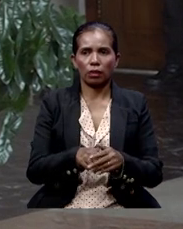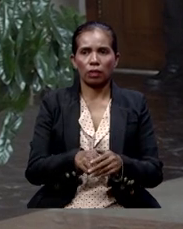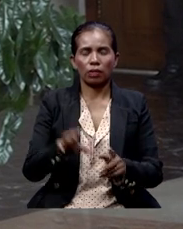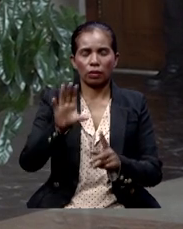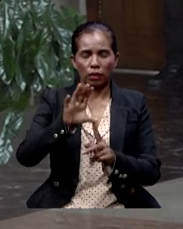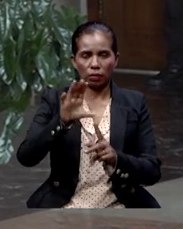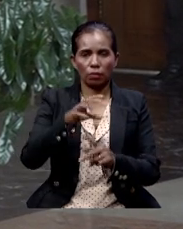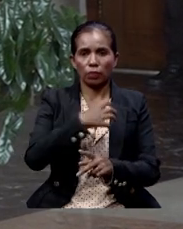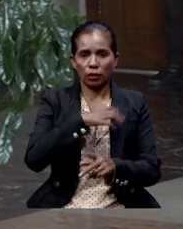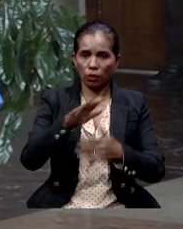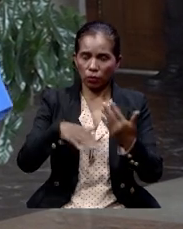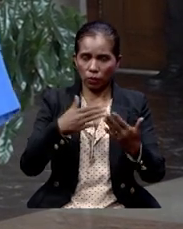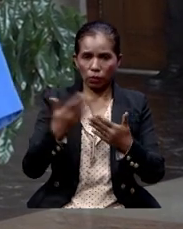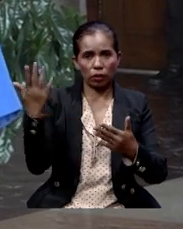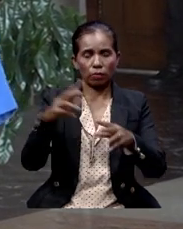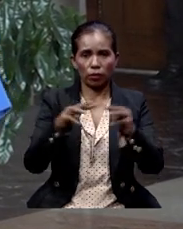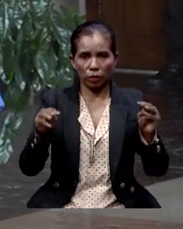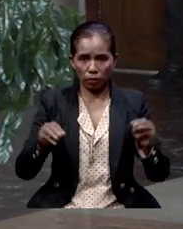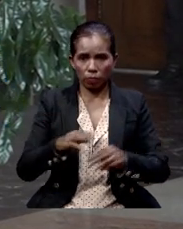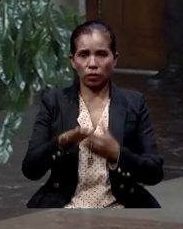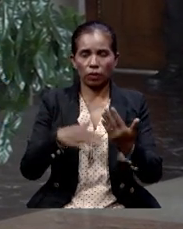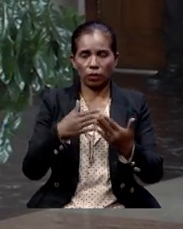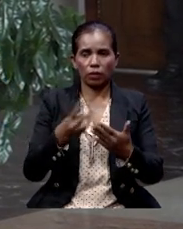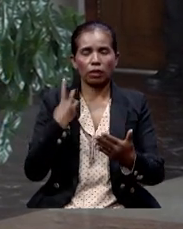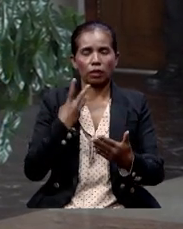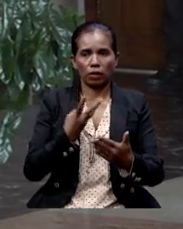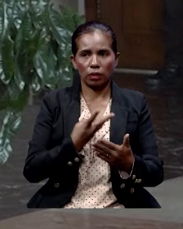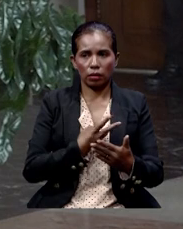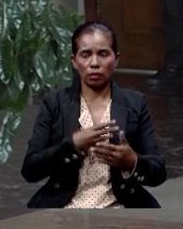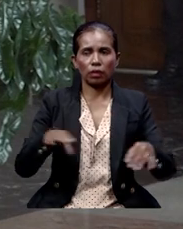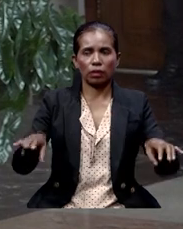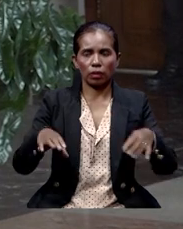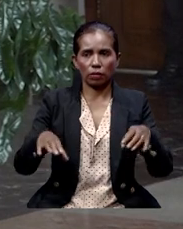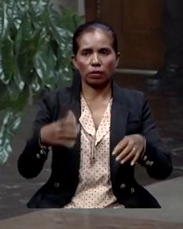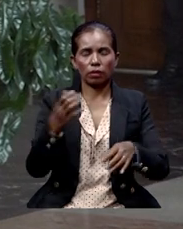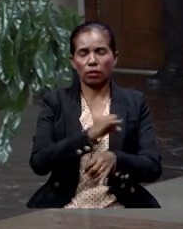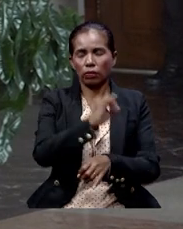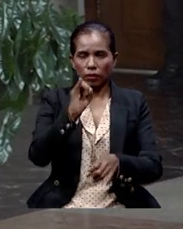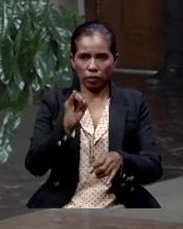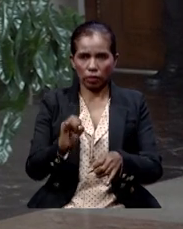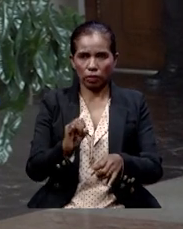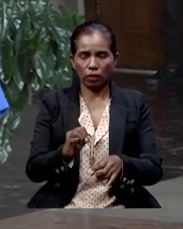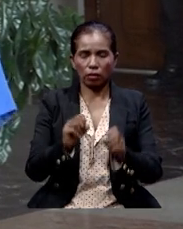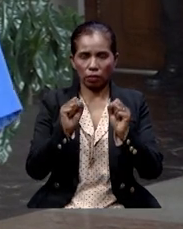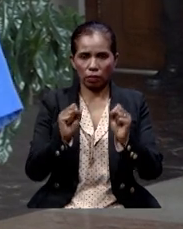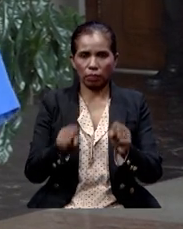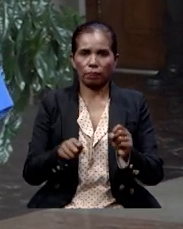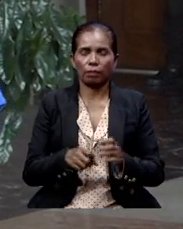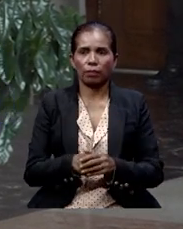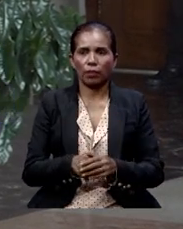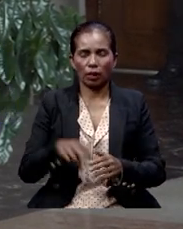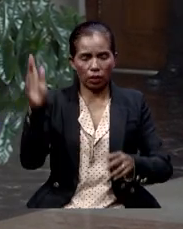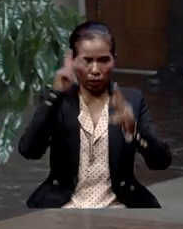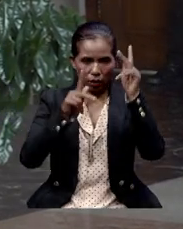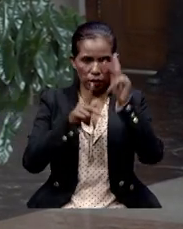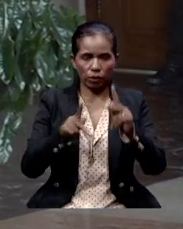comandante Sira, Liliu vai ter um serviço de investigação para atunune caso não